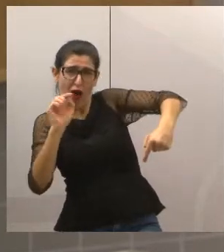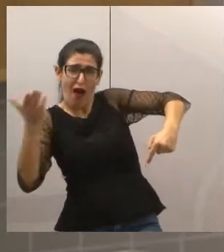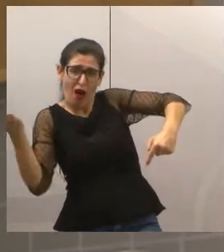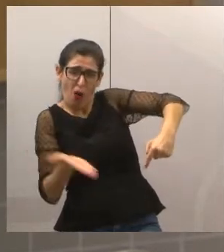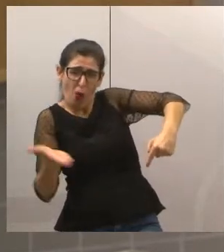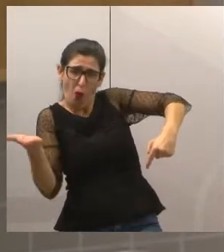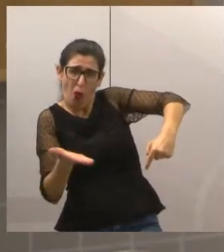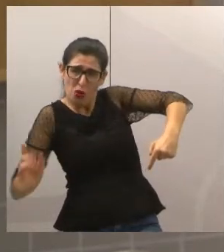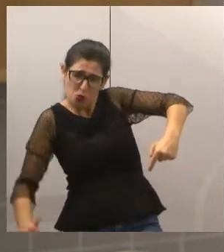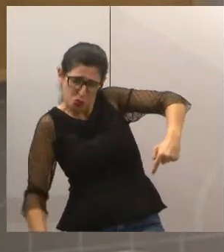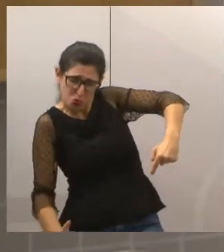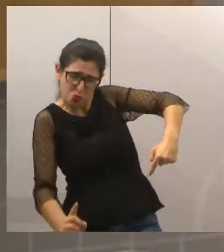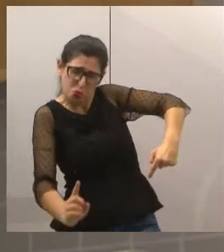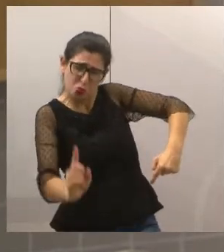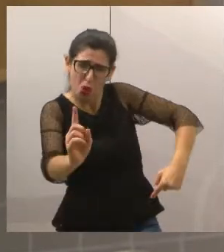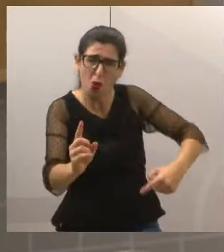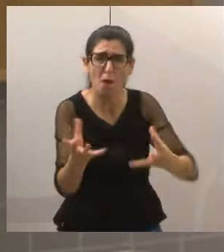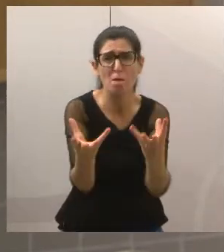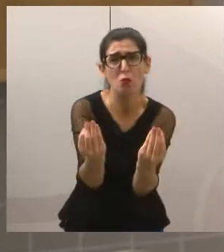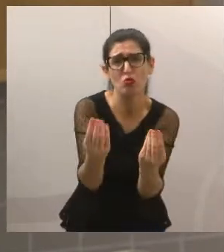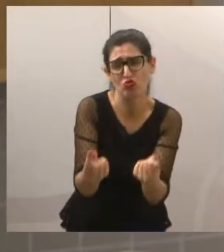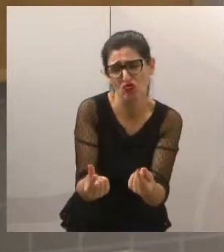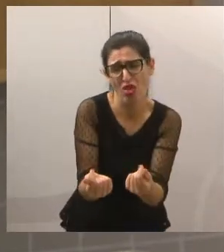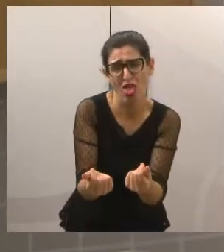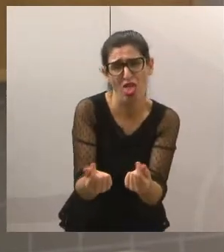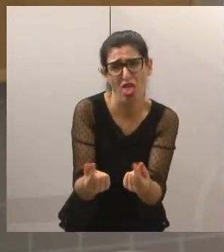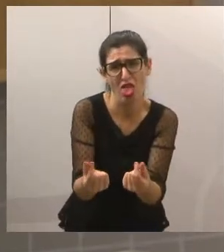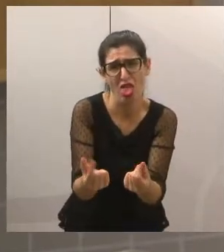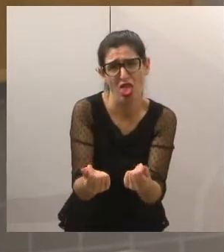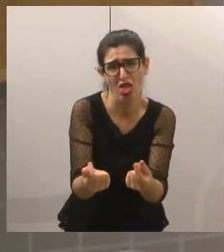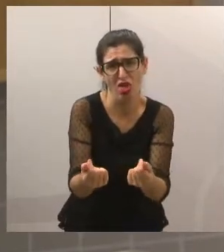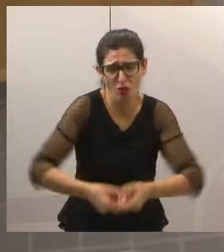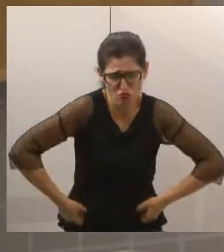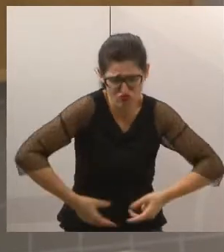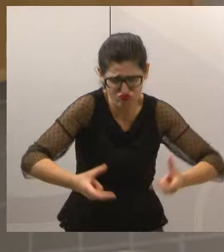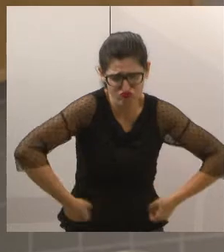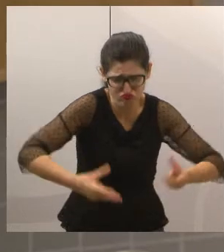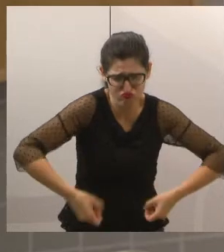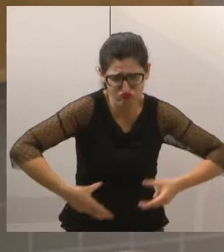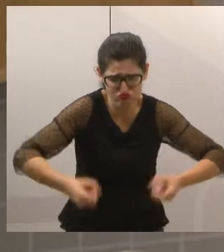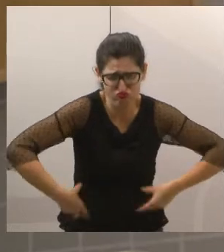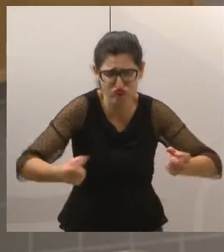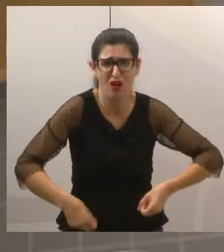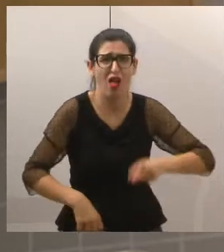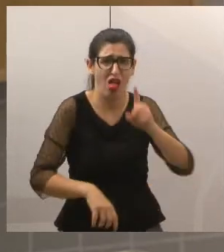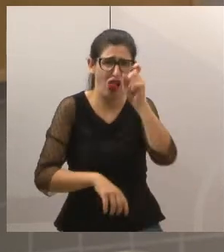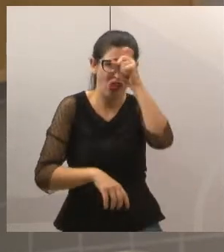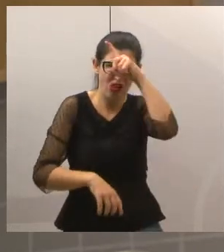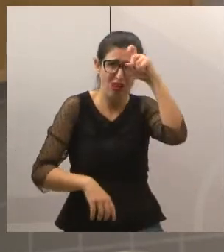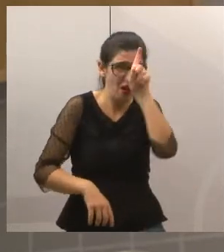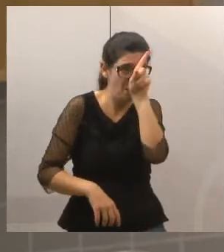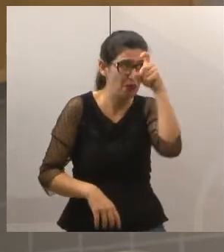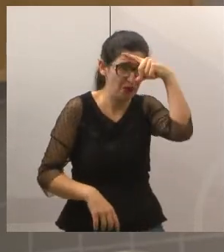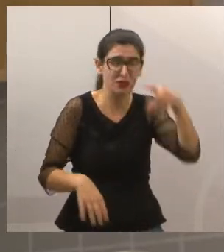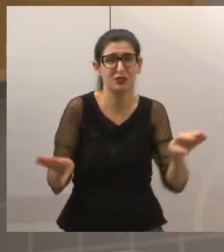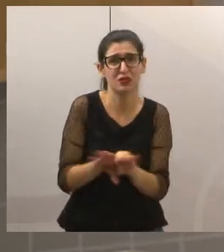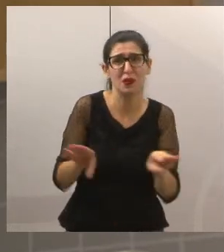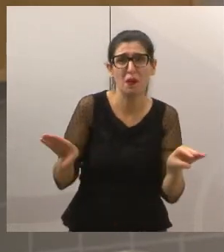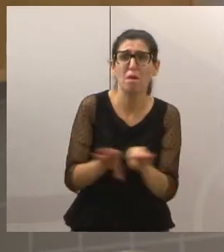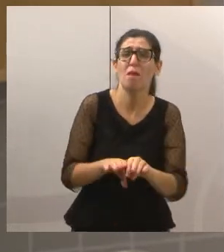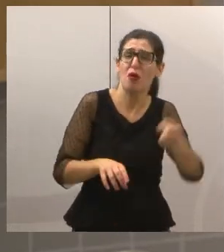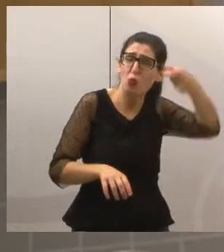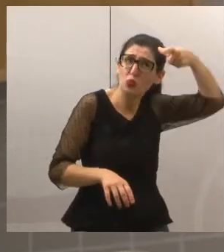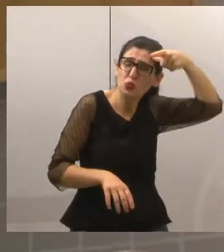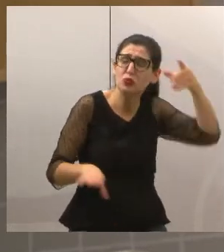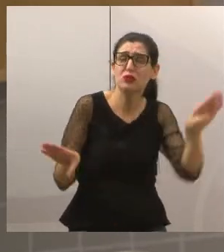social. Então, na medida do possível, a gente está conseguindo está direcionando, sim, para a questão social, sobretudo porque a